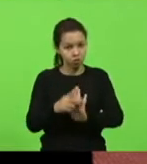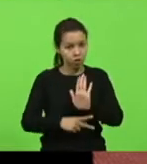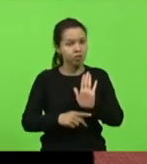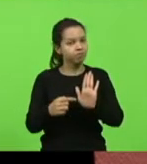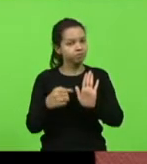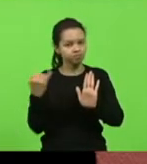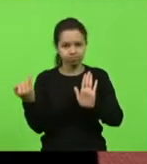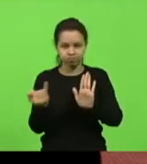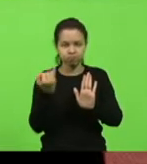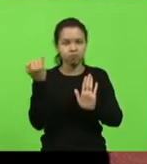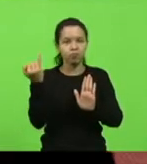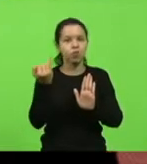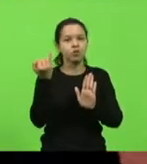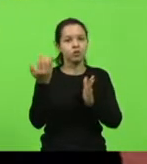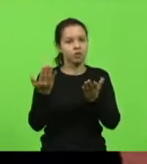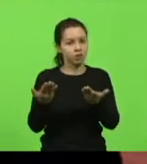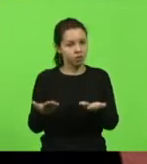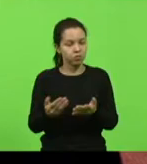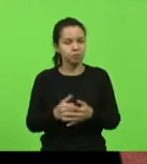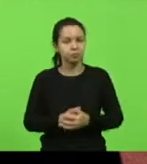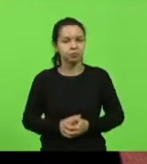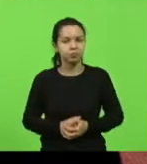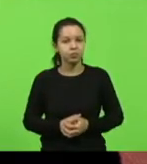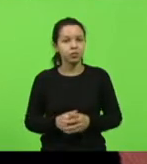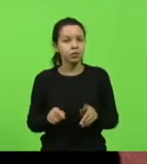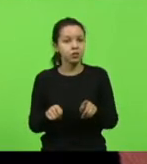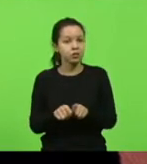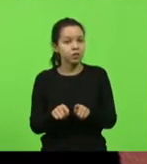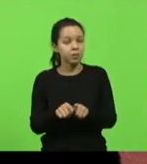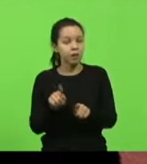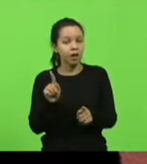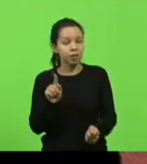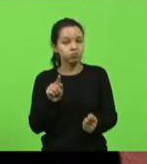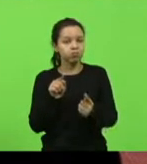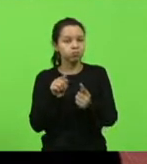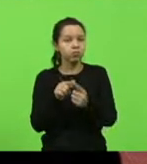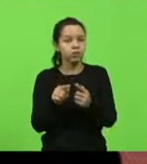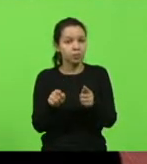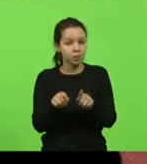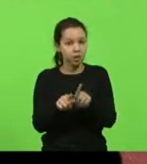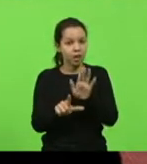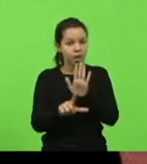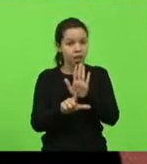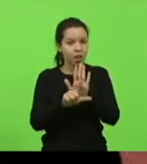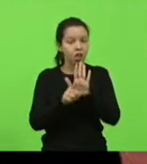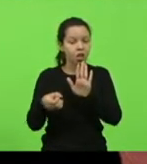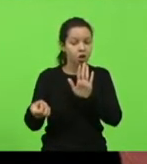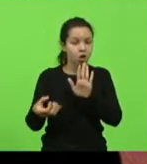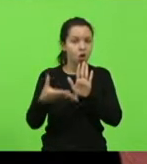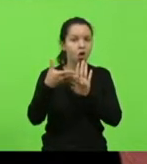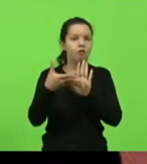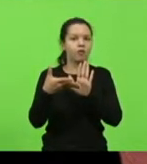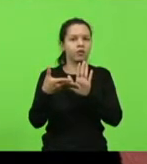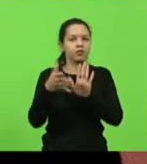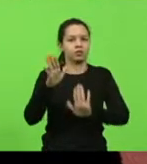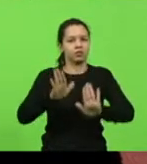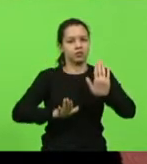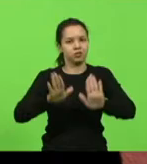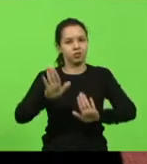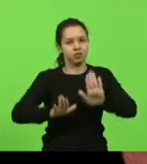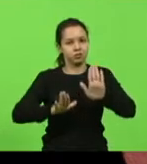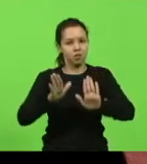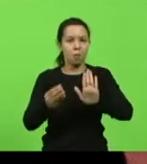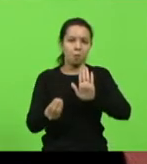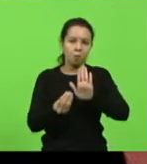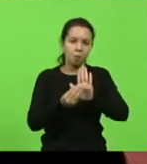importante e ela vem inclusive ao encontro da nova lei de licitações né que prevê expressamente em seu